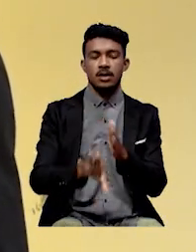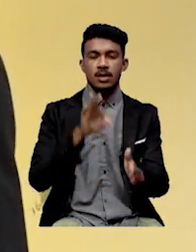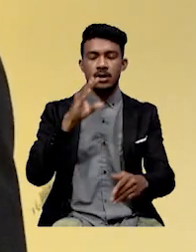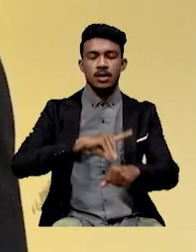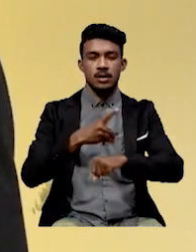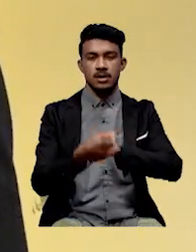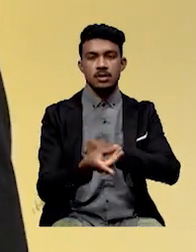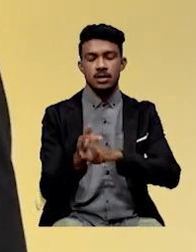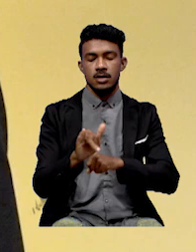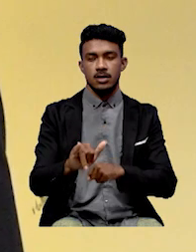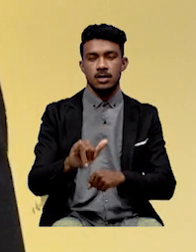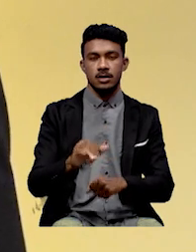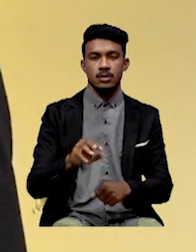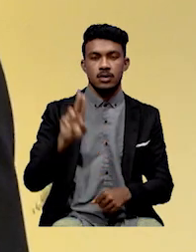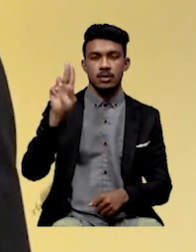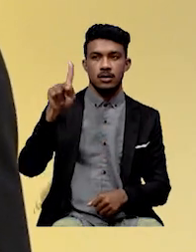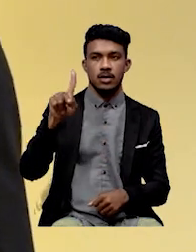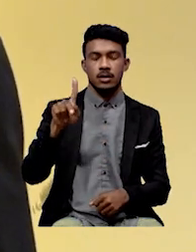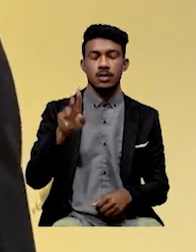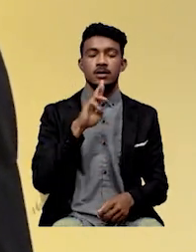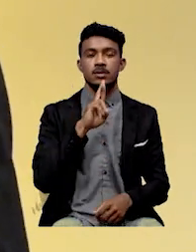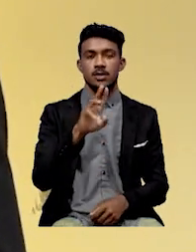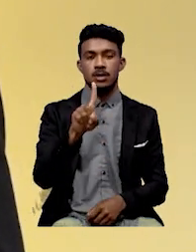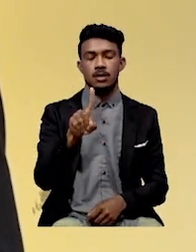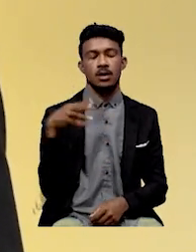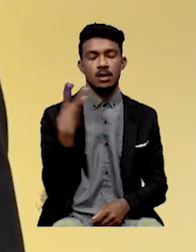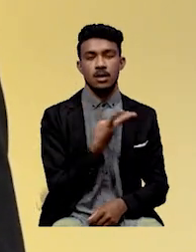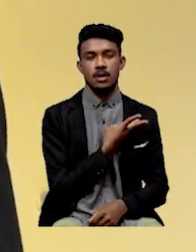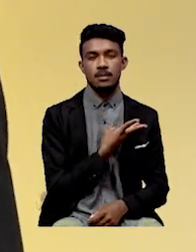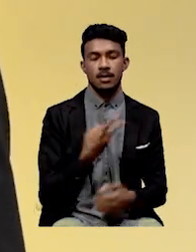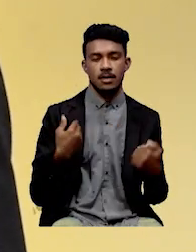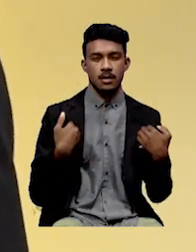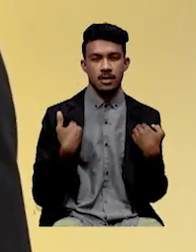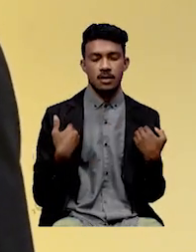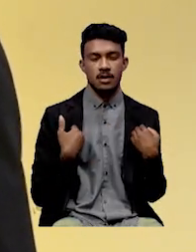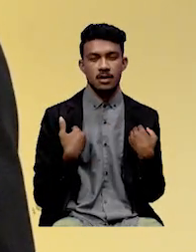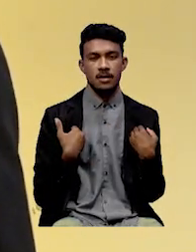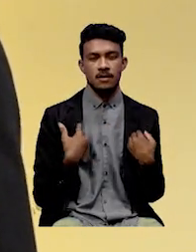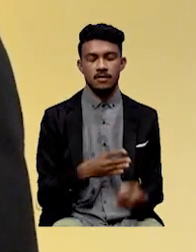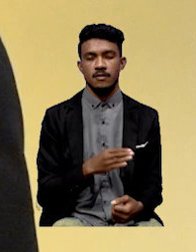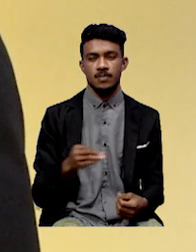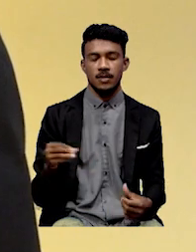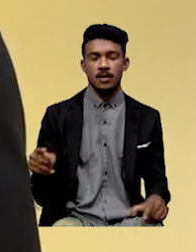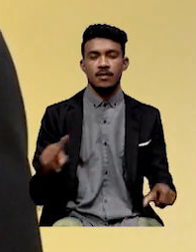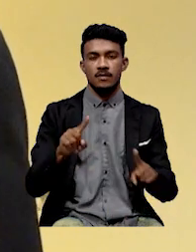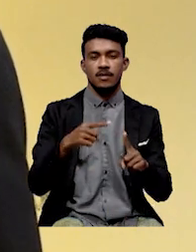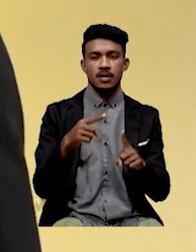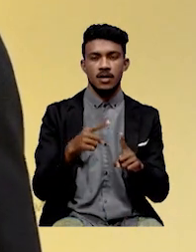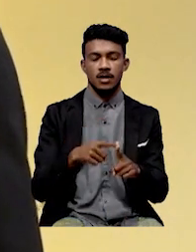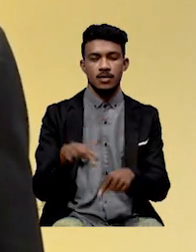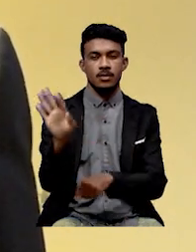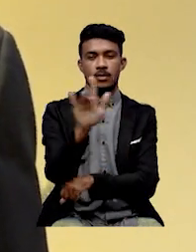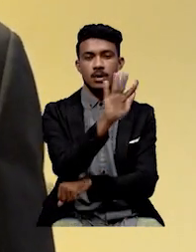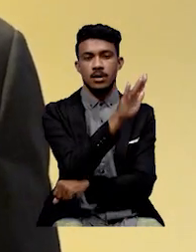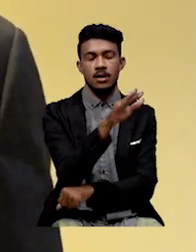nini ba resposta ita ne, ami iha kondo iha saida, ba era agrofloresta, ami iha